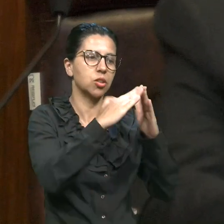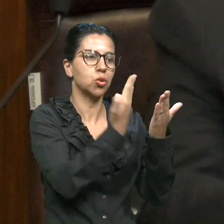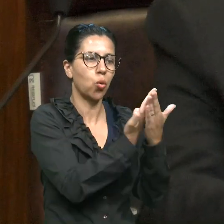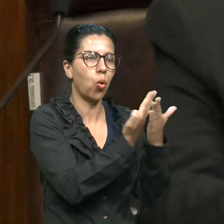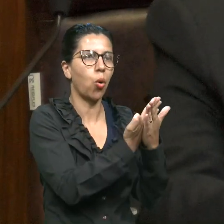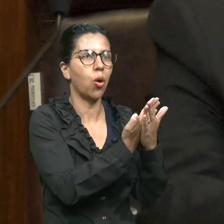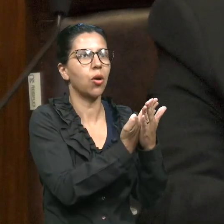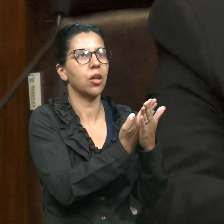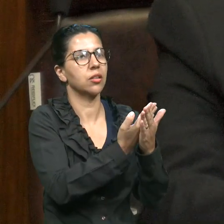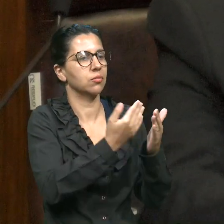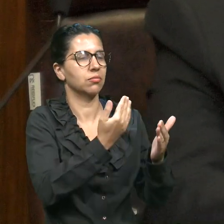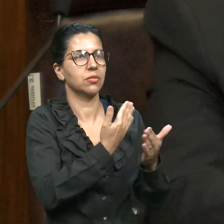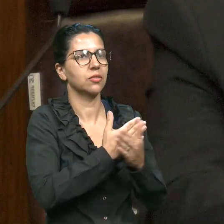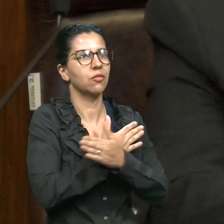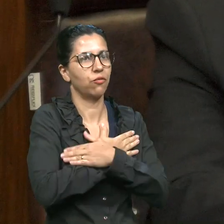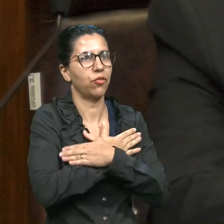municipais.